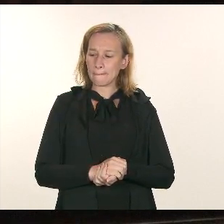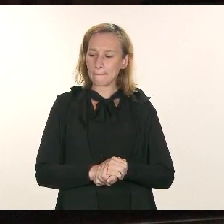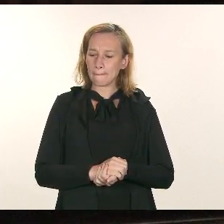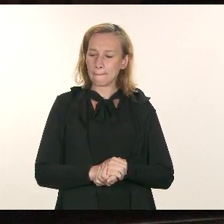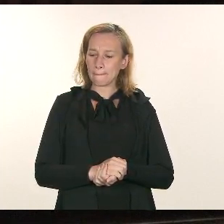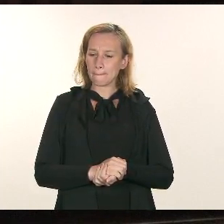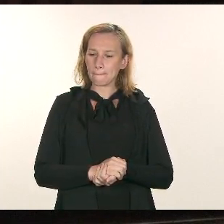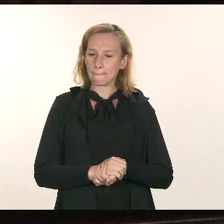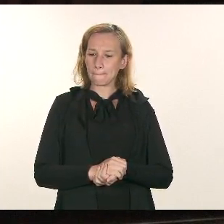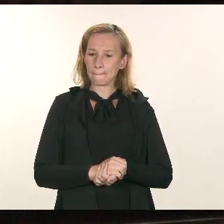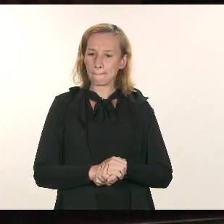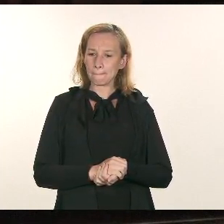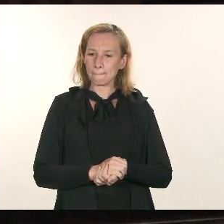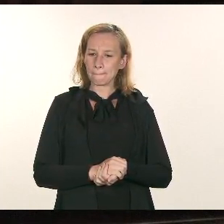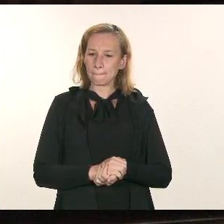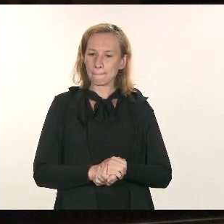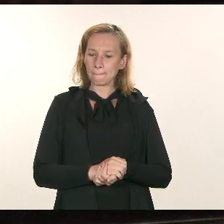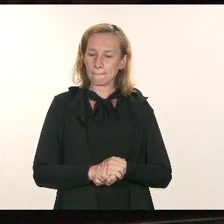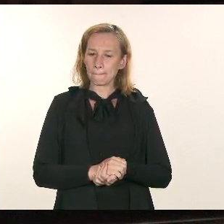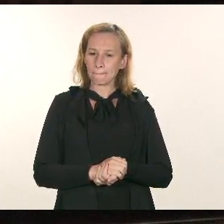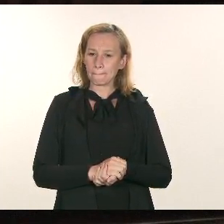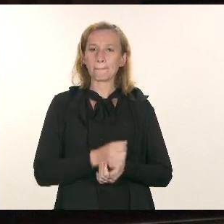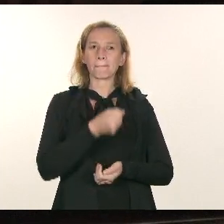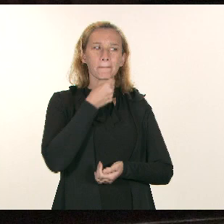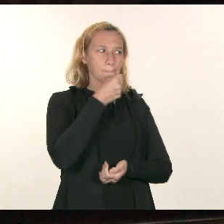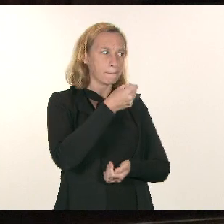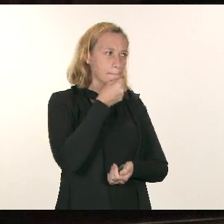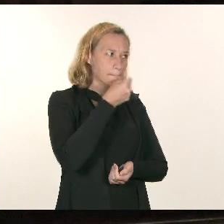a uma entrevista